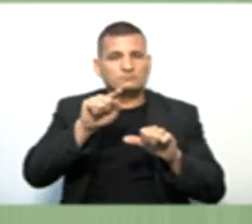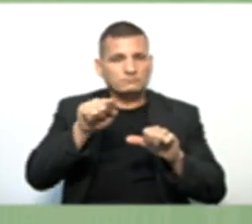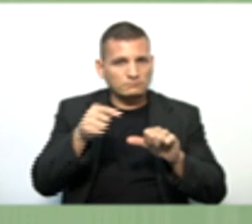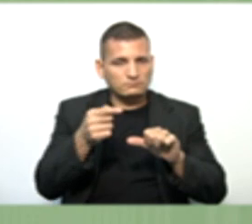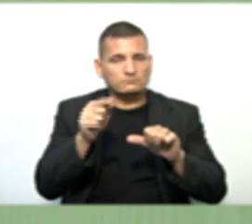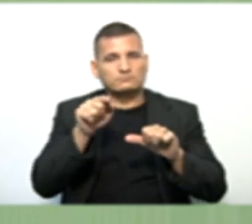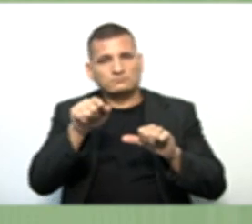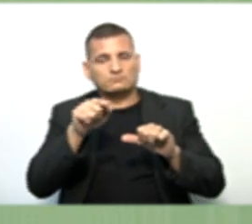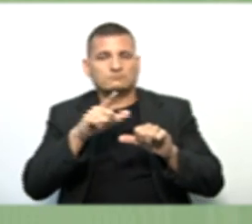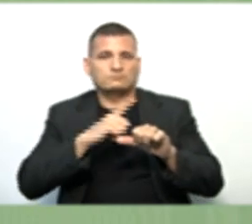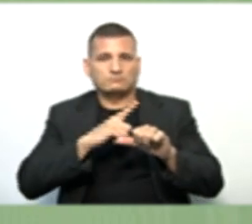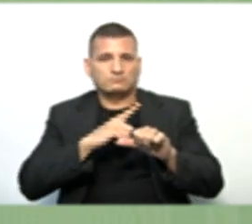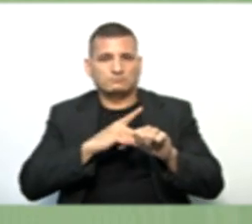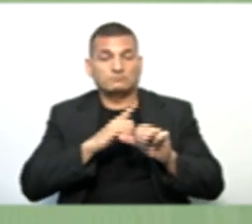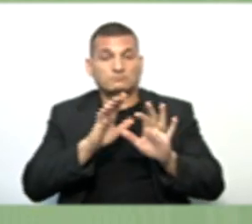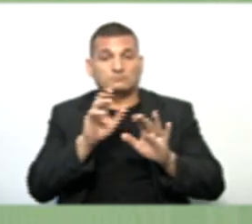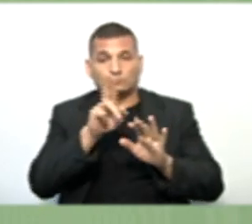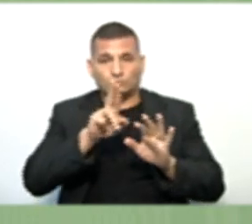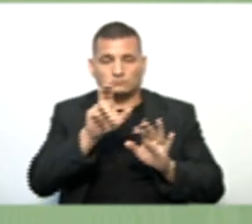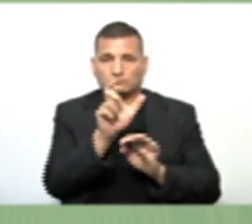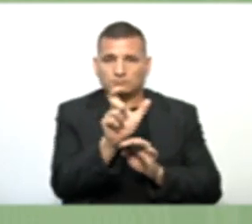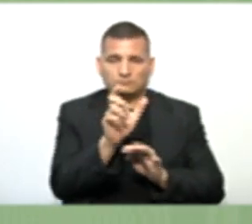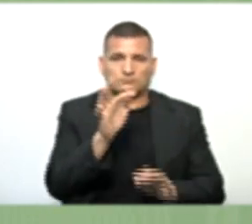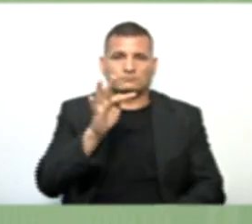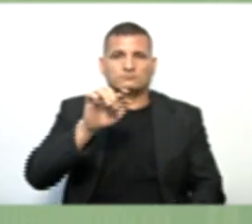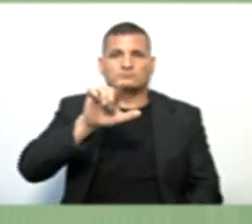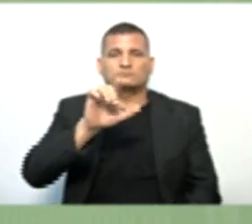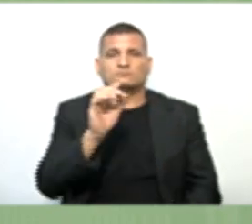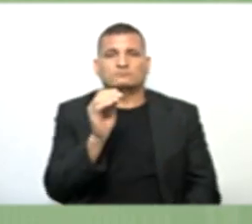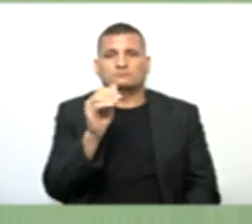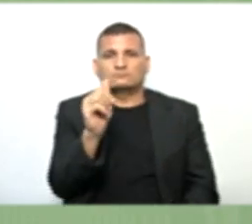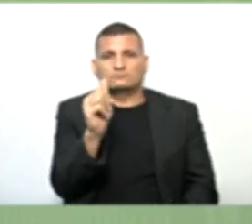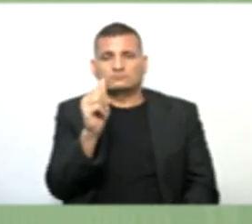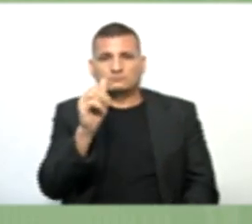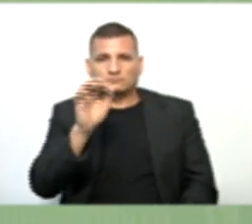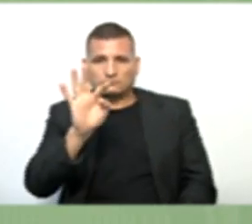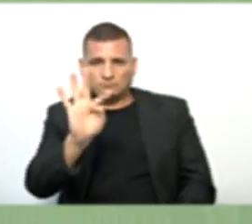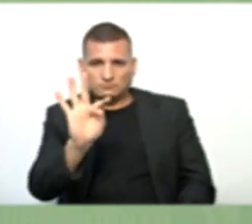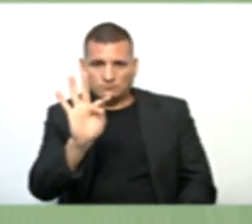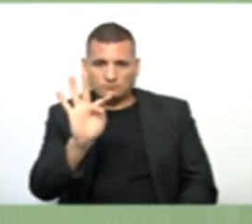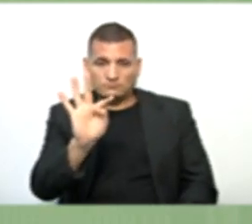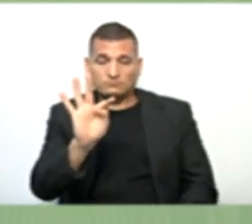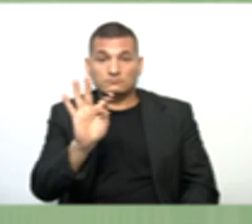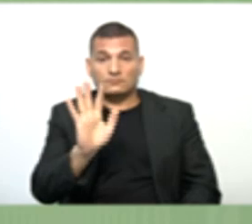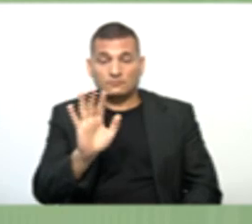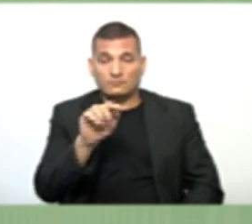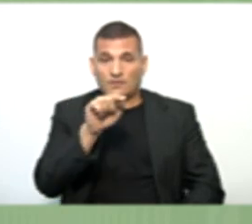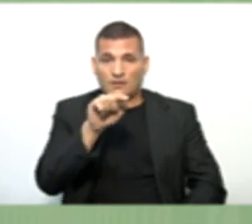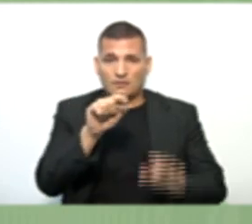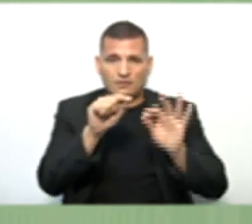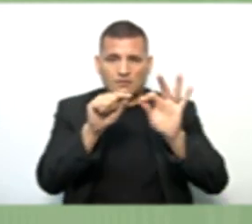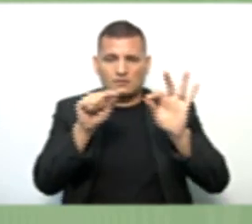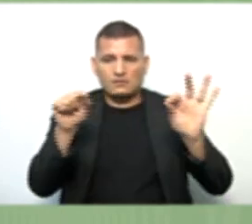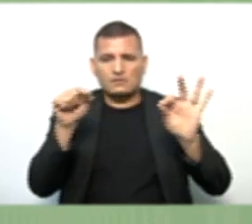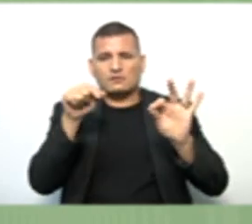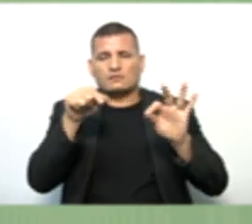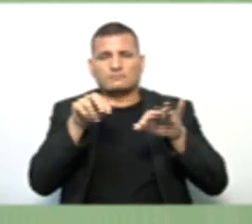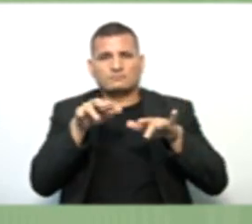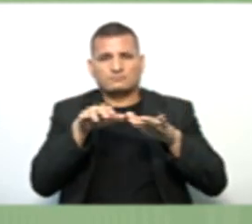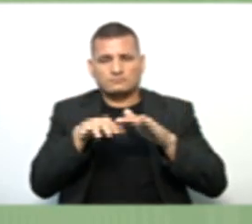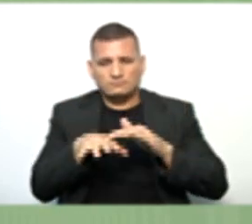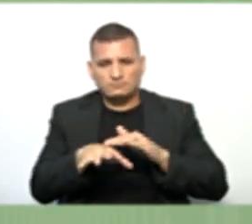pela palavra float. Bom, aqui vai fazer com que eu leia um número. Como é que eu faço para